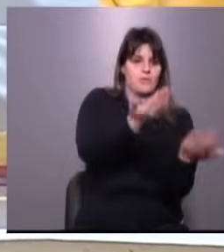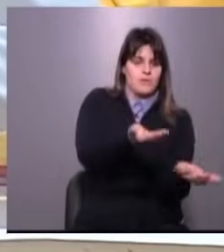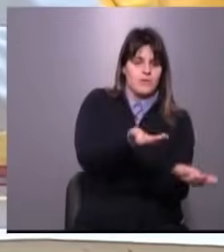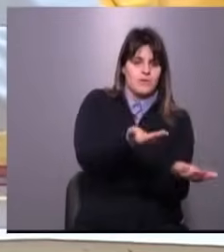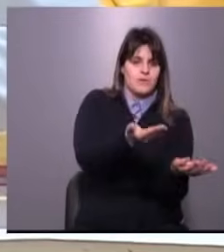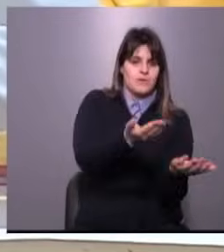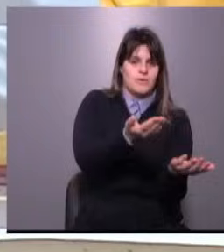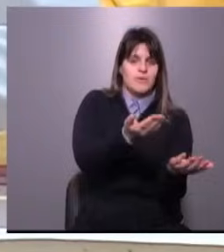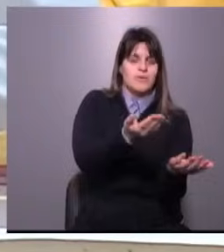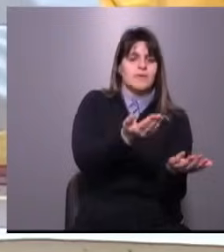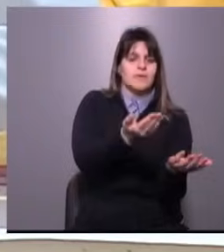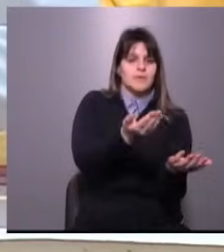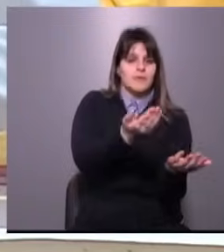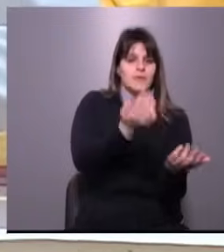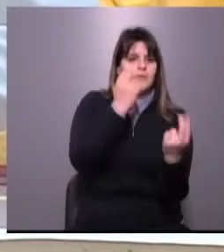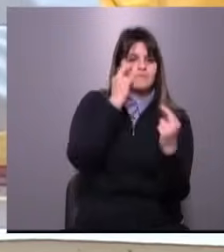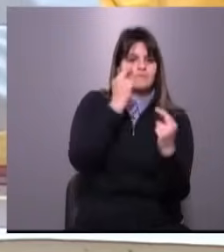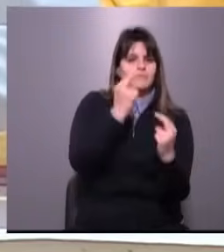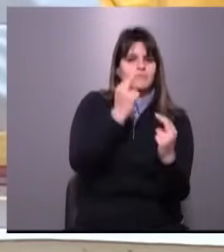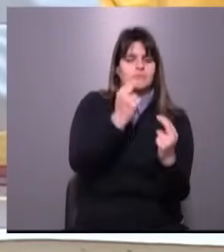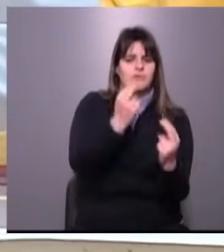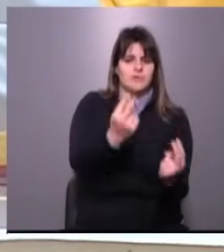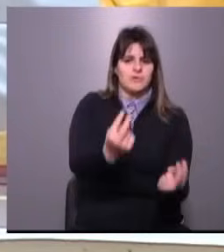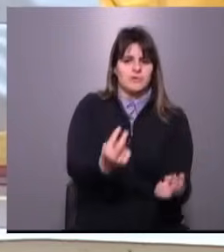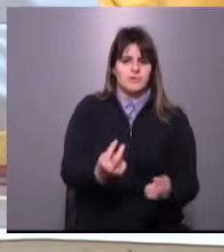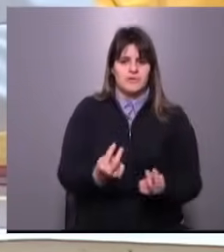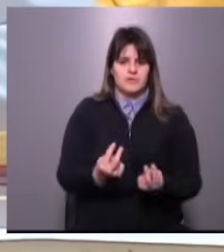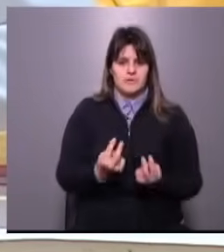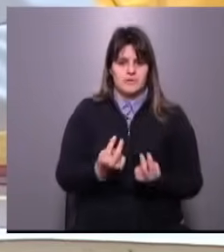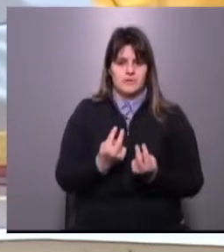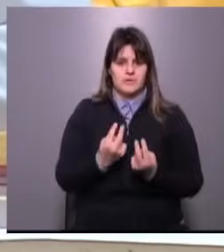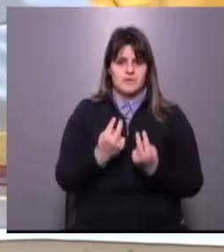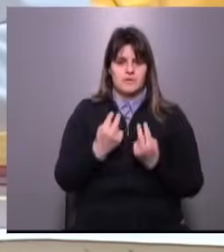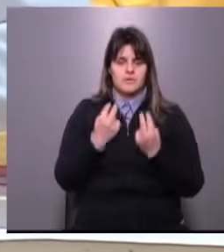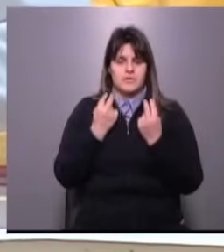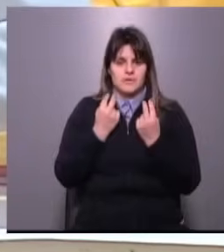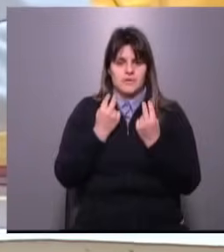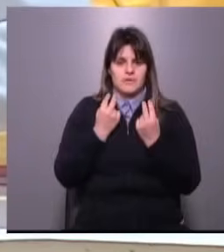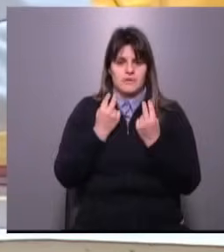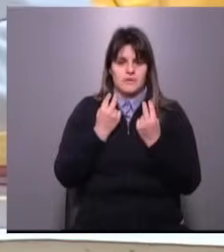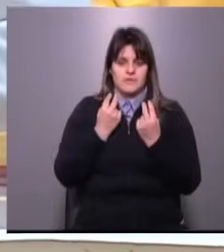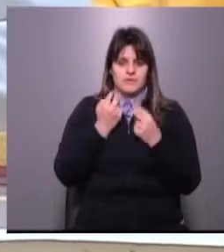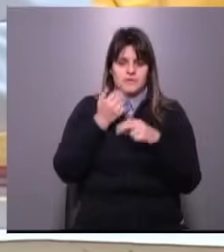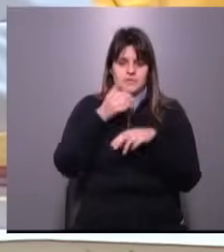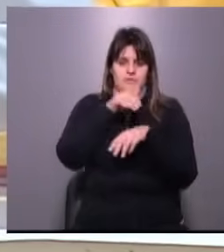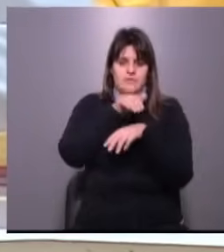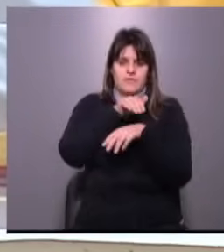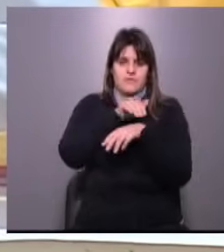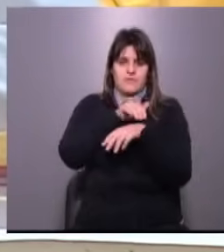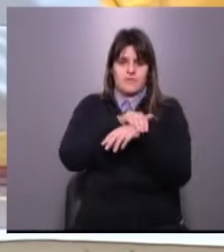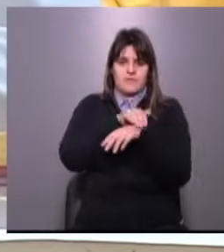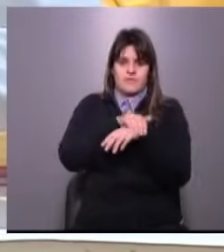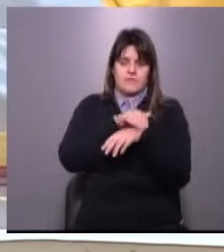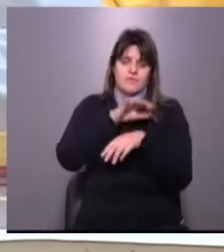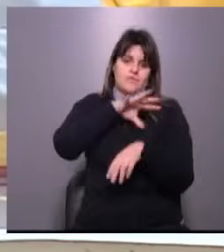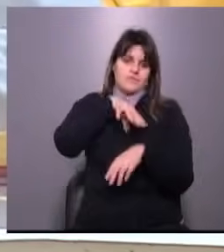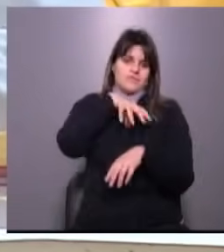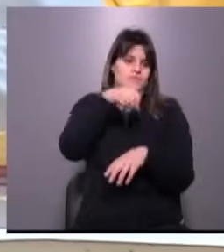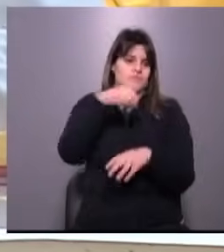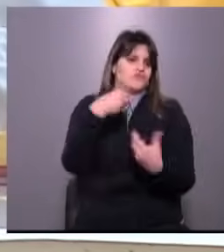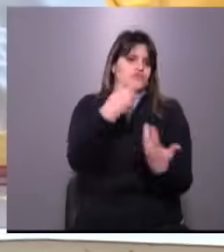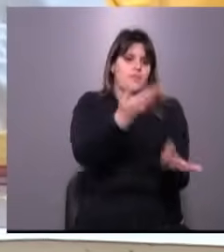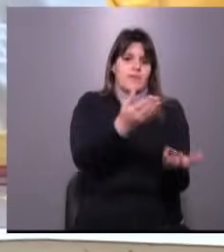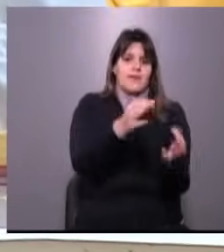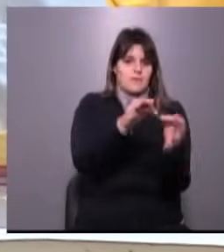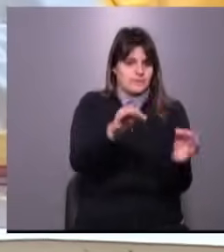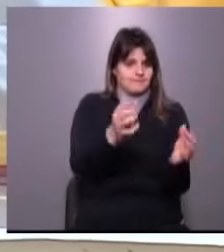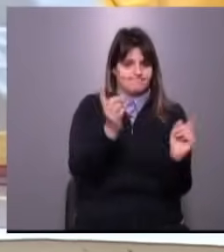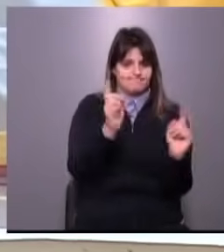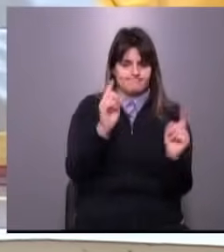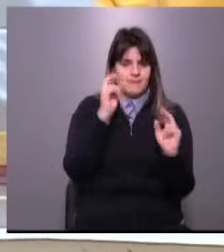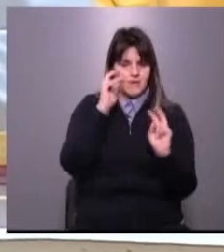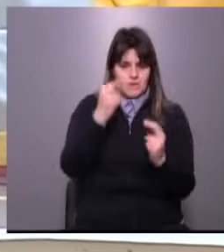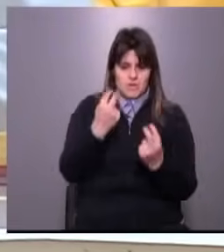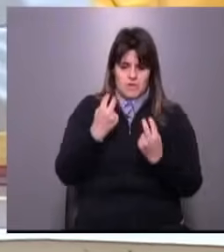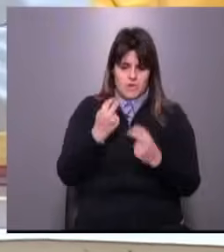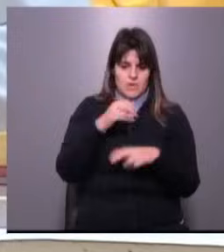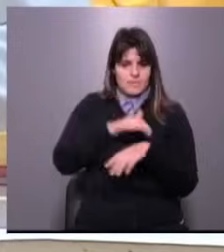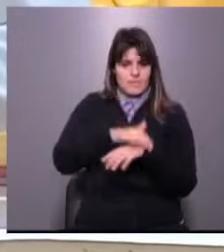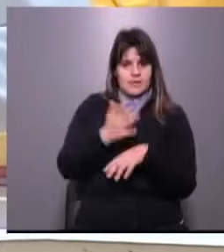minha paz vos dou, não como o mundo a dá. Não olheis, pois, aos nossos